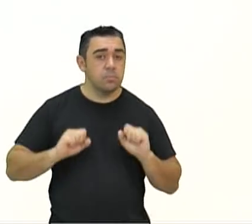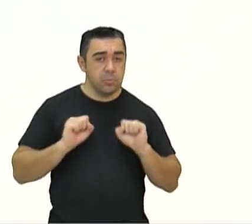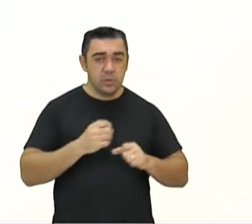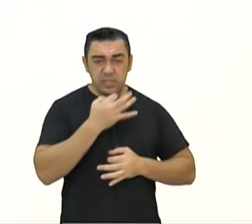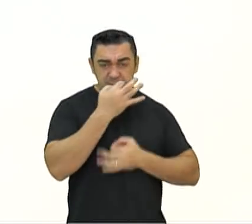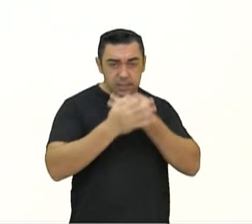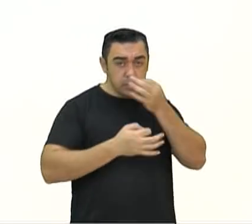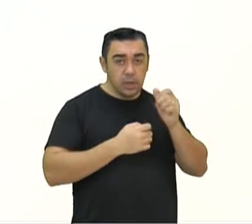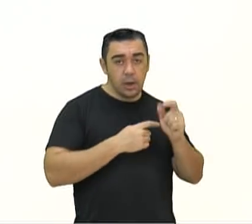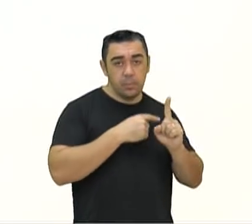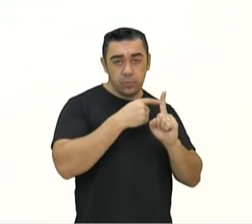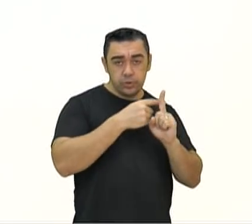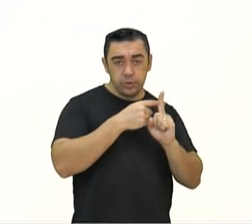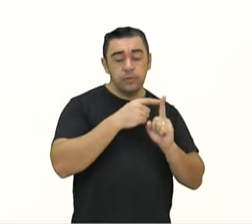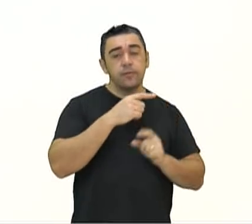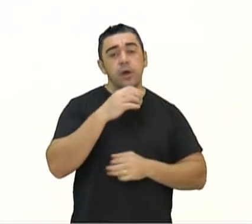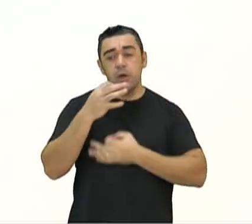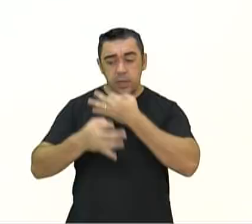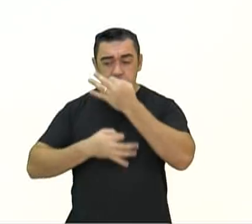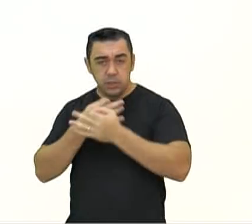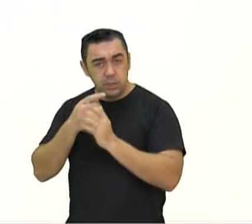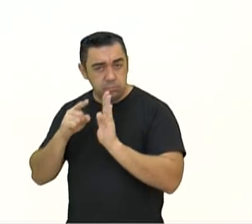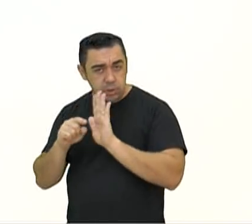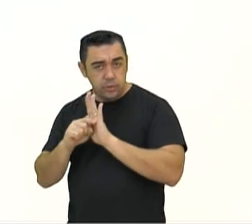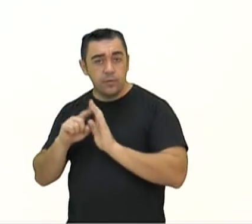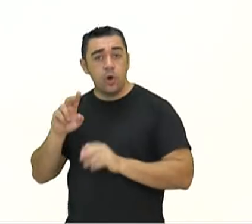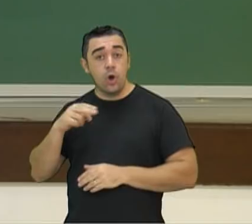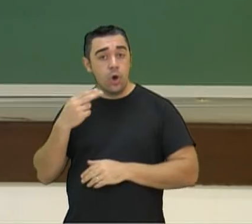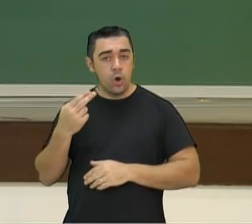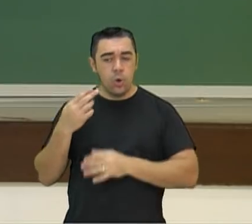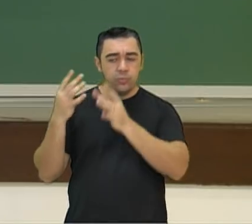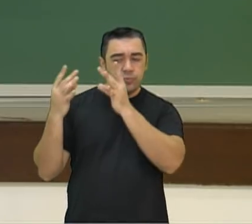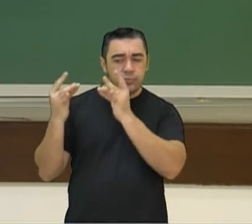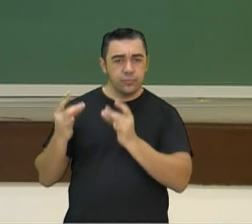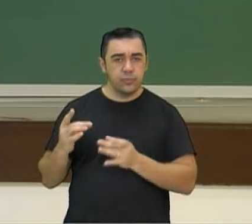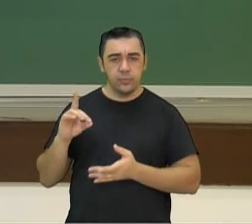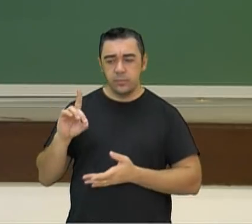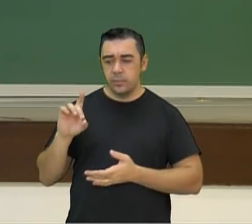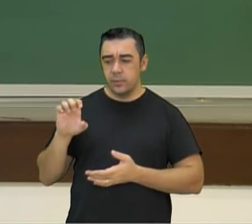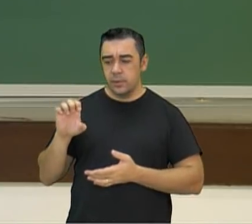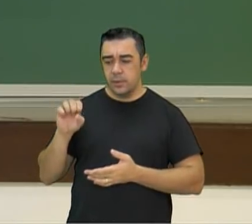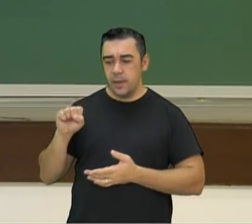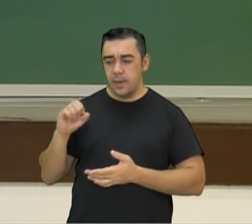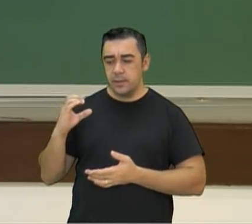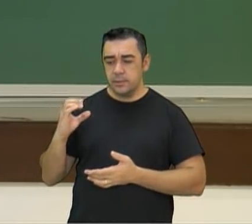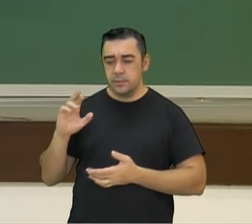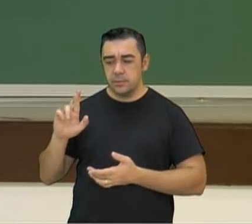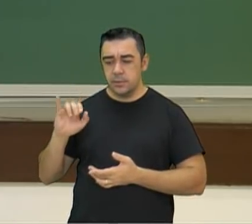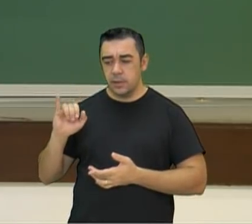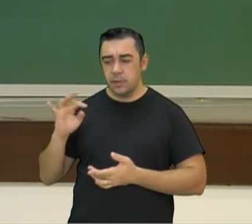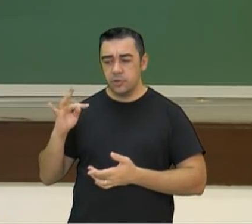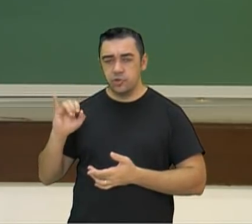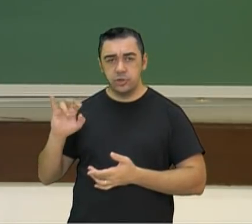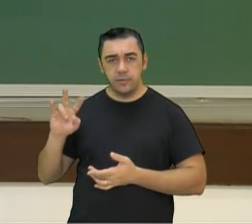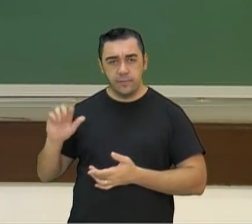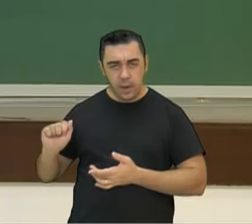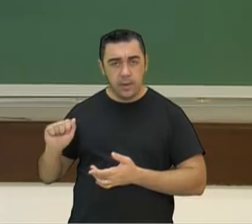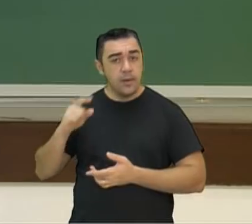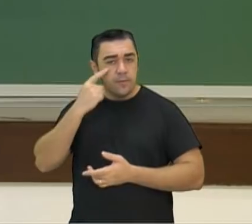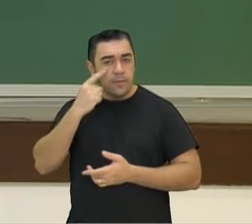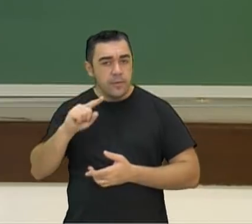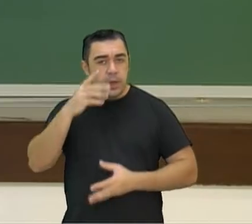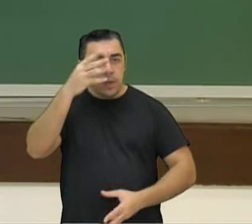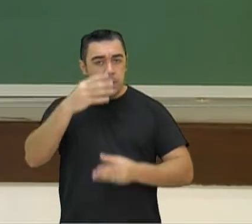crítica ou descritiva, né? Então, hoje eu disse que nós iríamos aprofundar um pouquinho o conceito, né, de resenha. Então, a gente vai ver hoje que